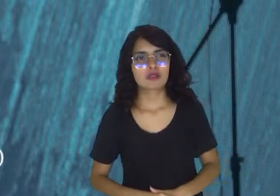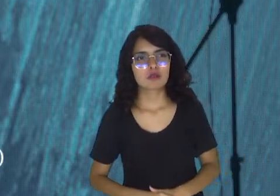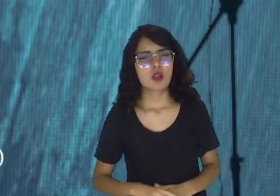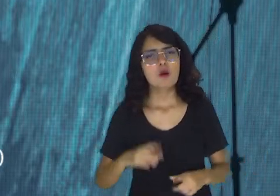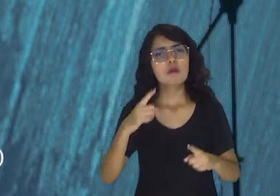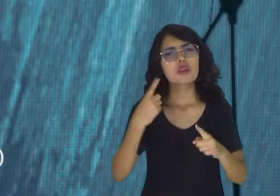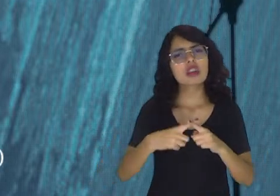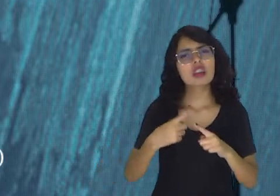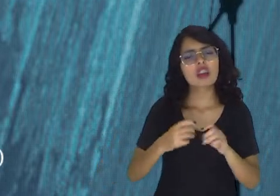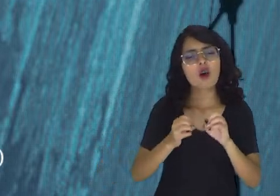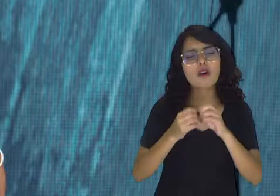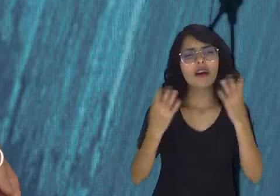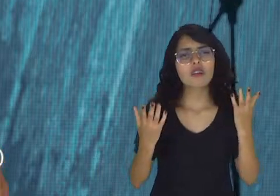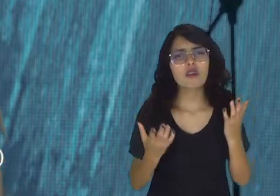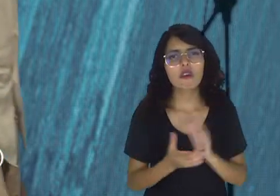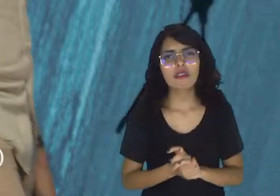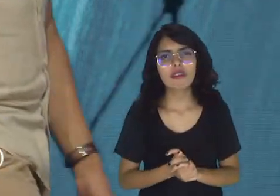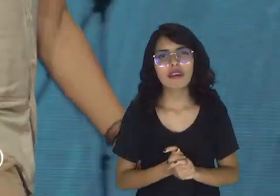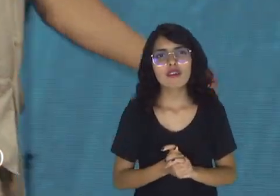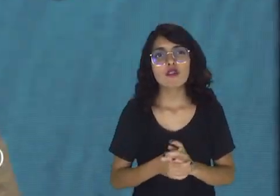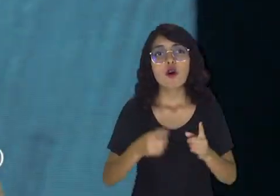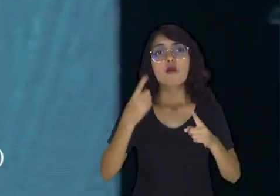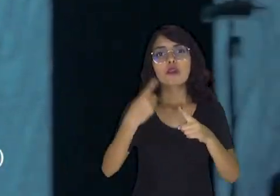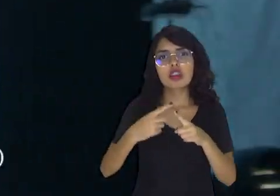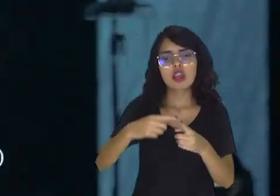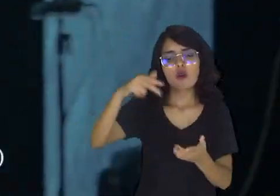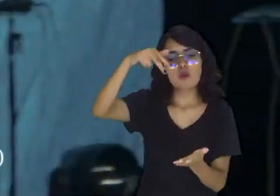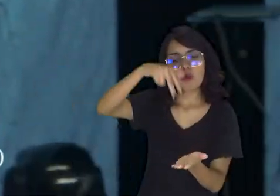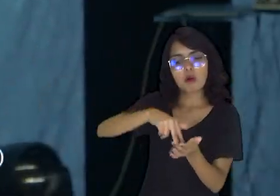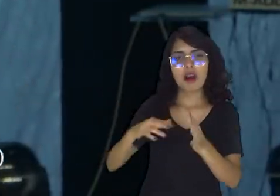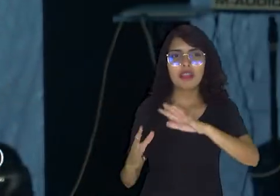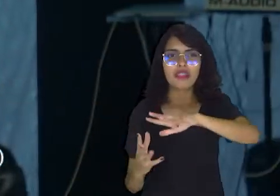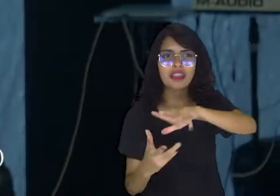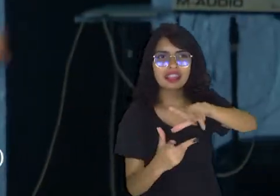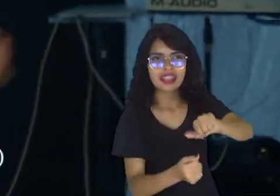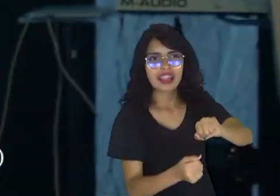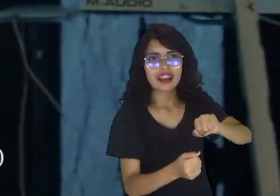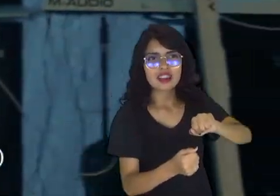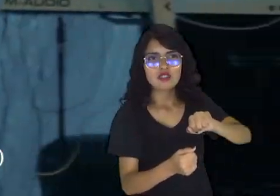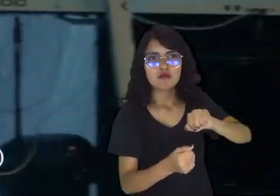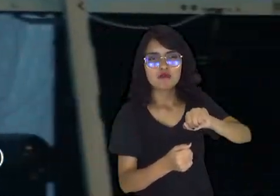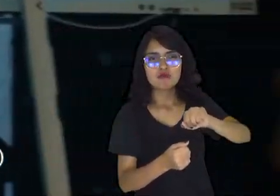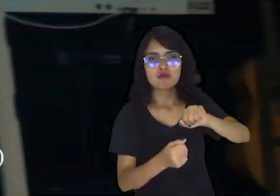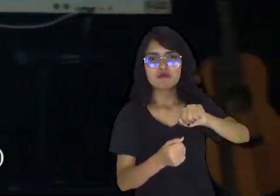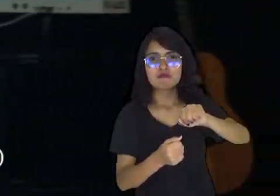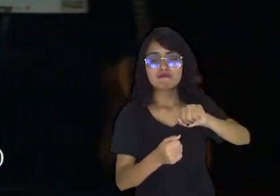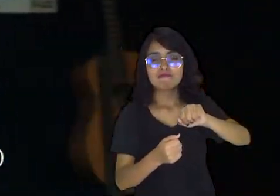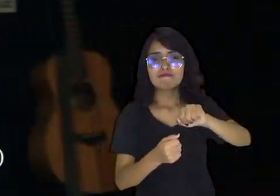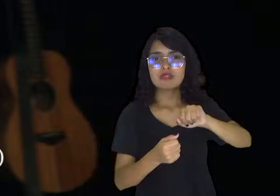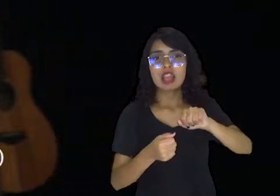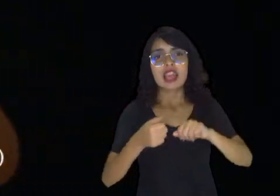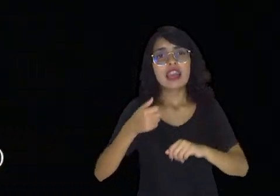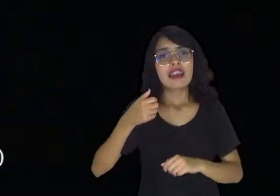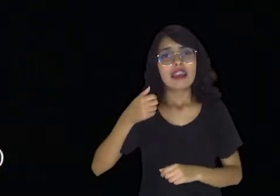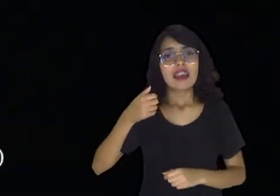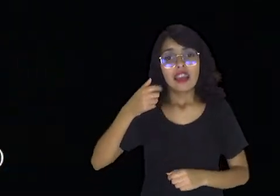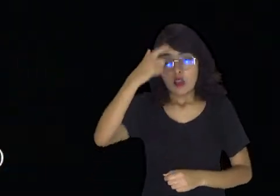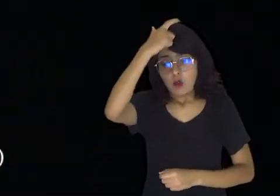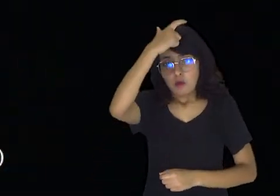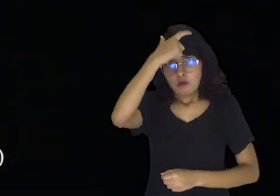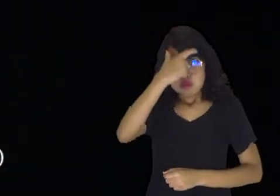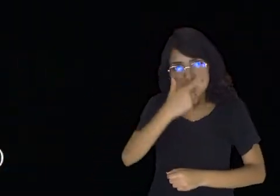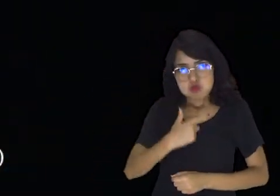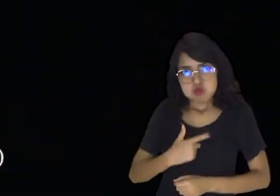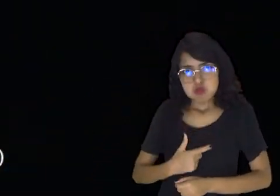autor? Porque ele veio nessa terra e ele se tornou o que nenhum homem